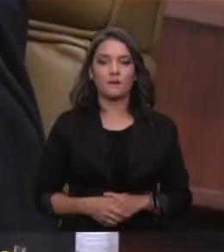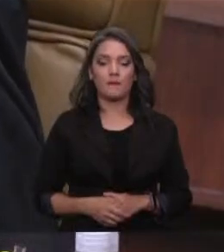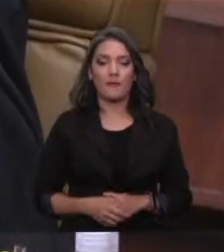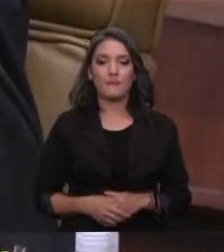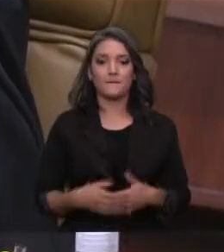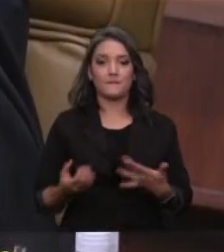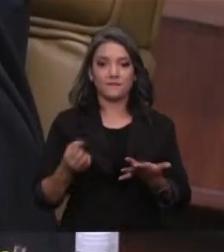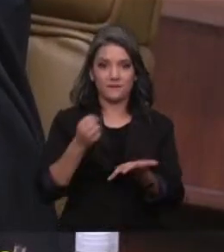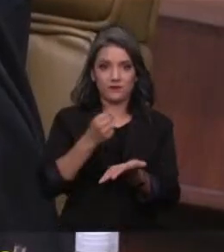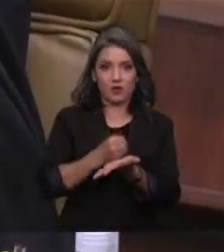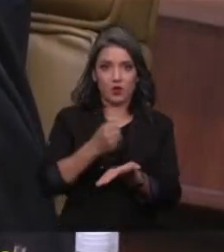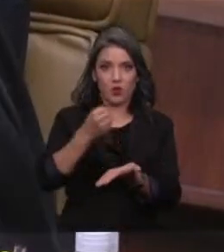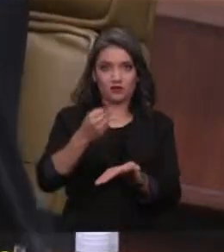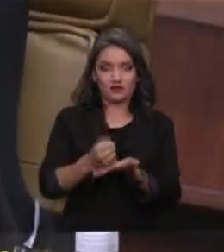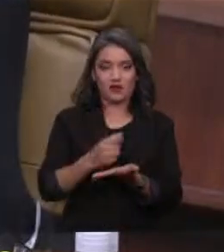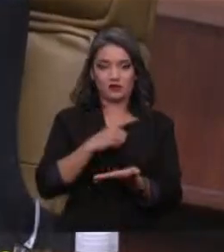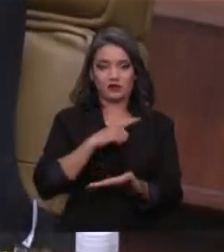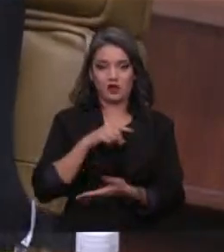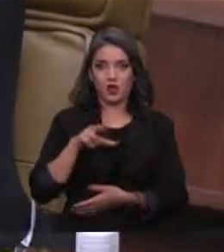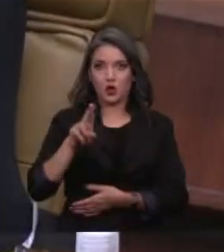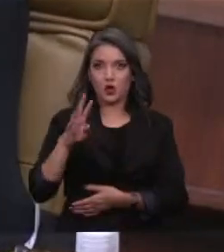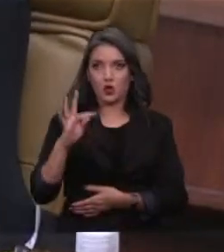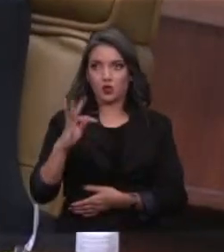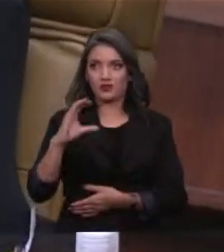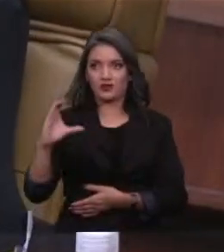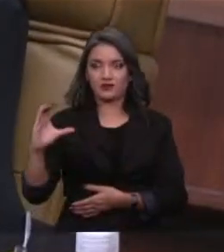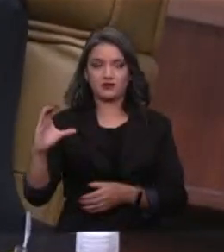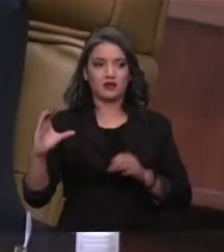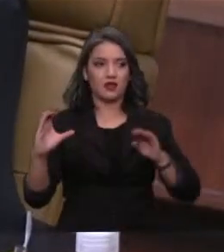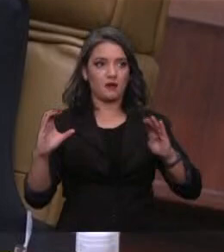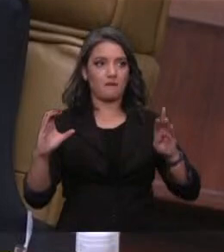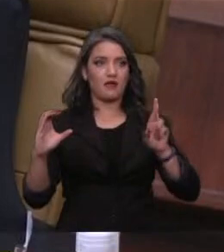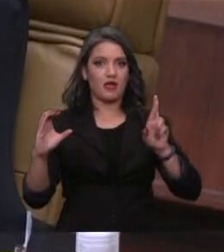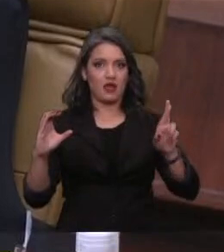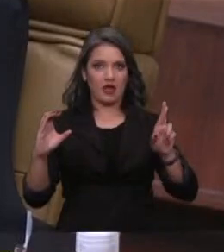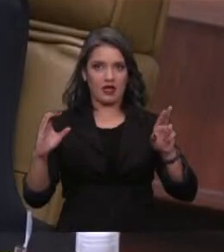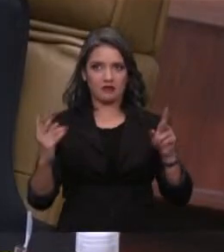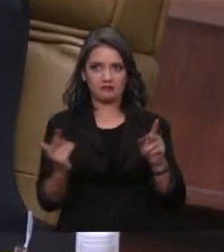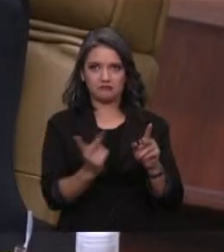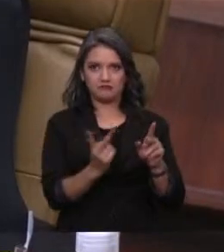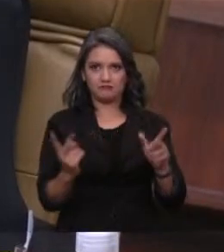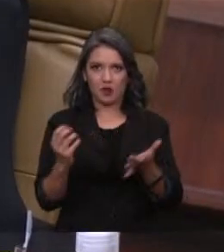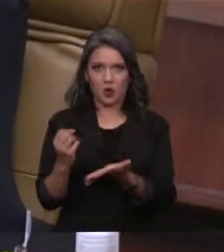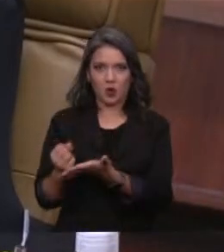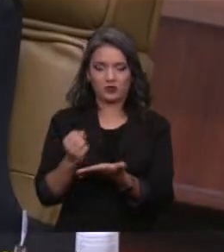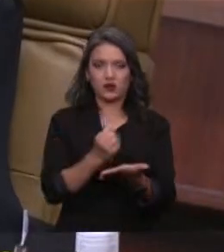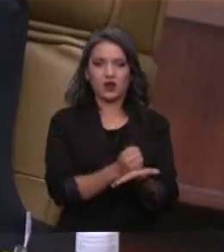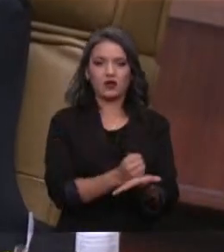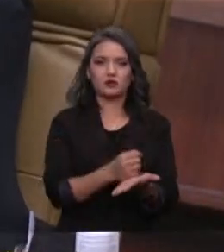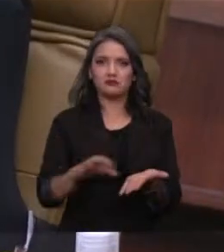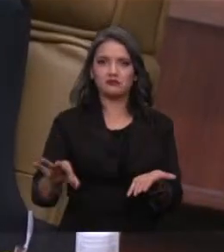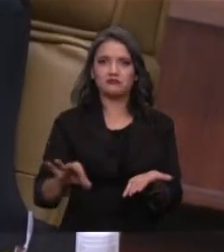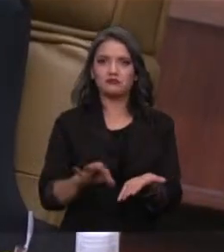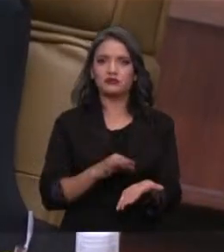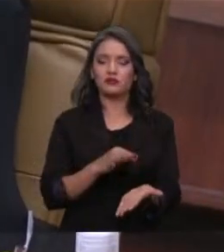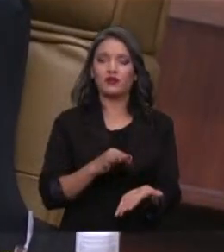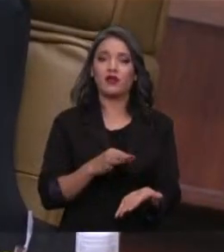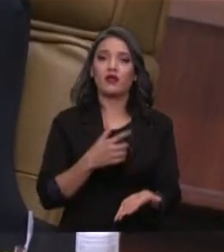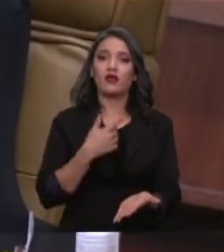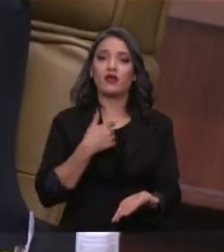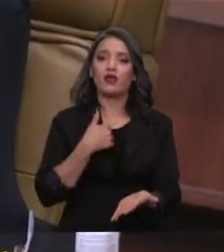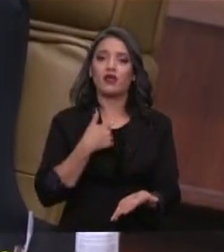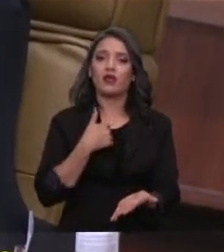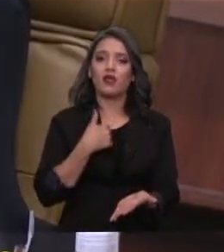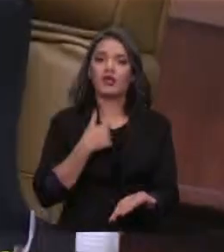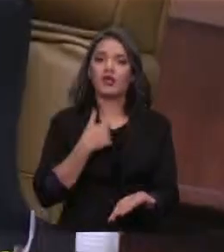aos contratos firmados entre a UTC e a BR Distribuidora, eu também firmo, e